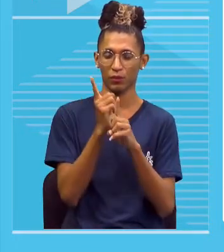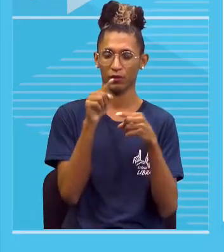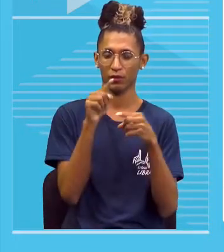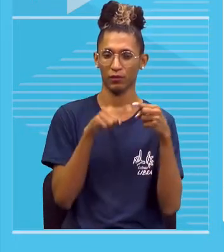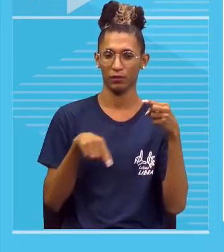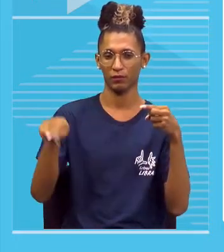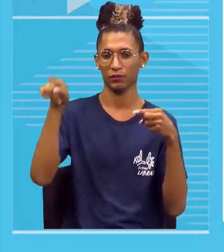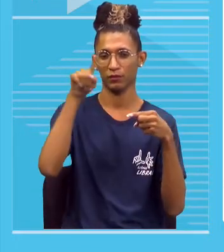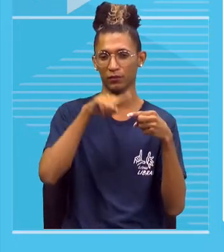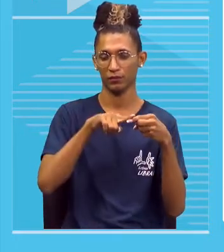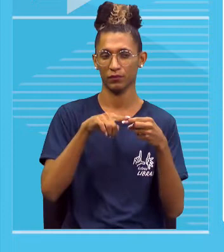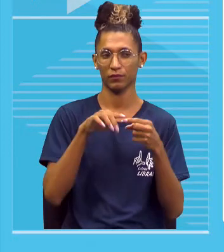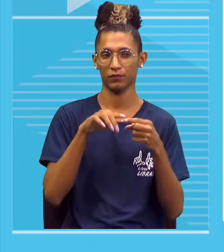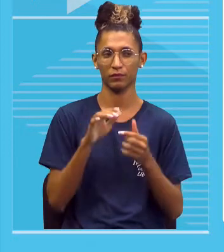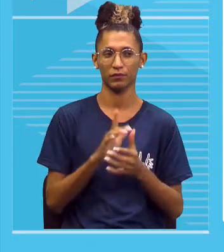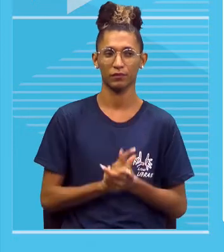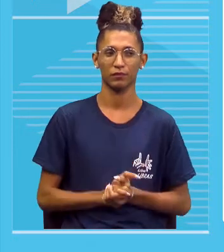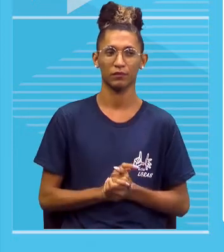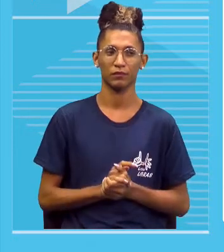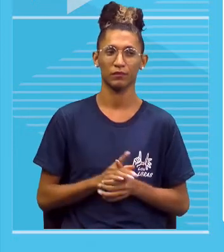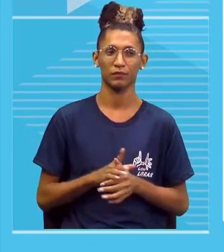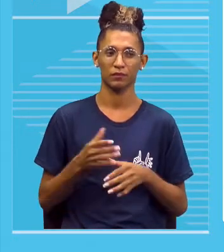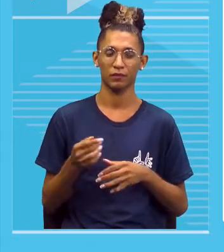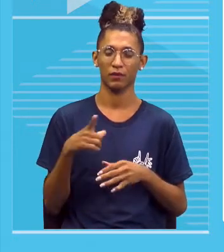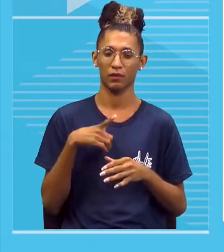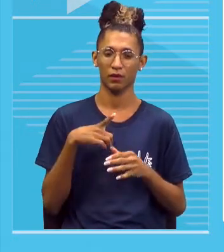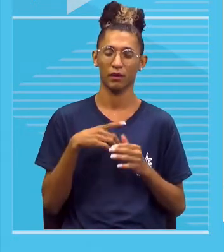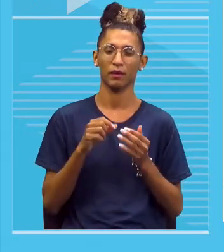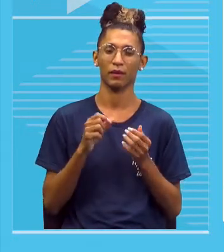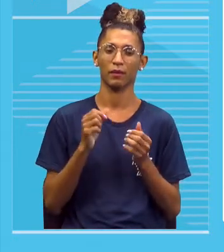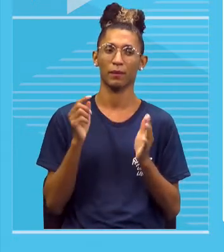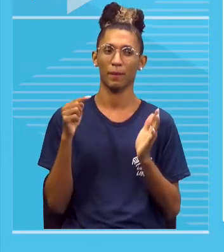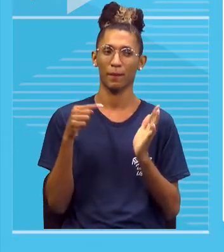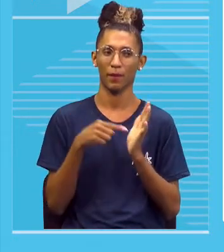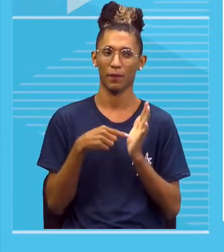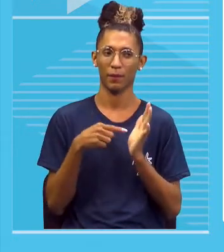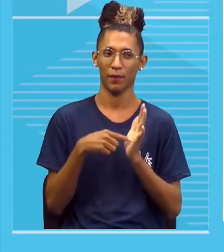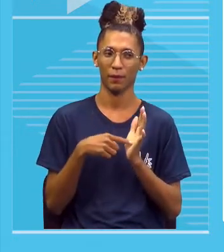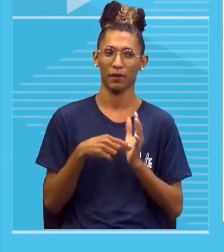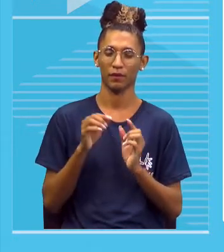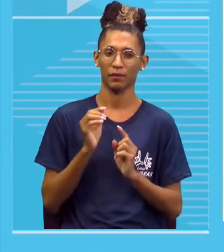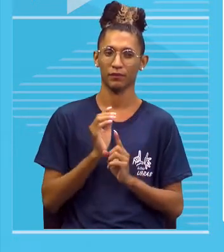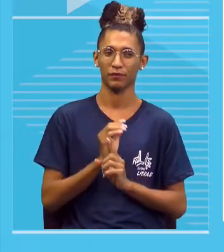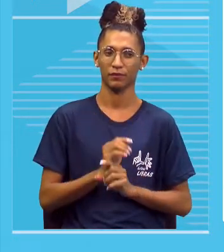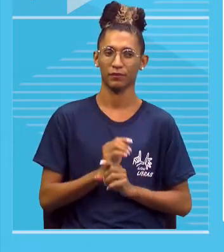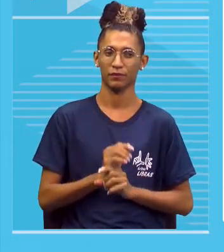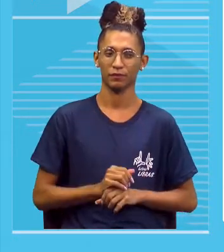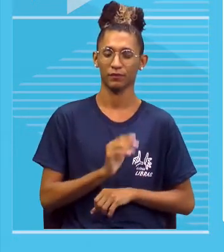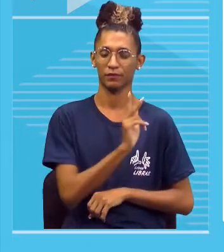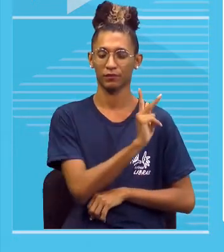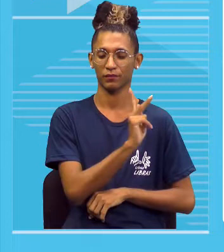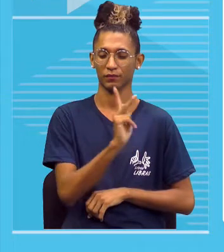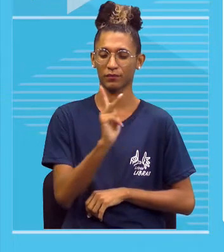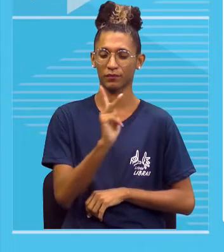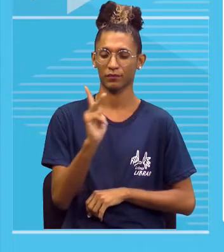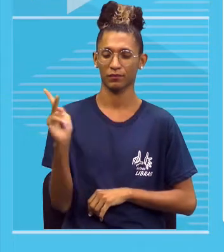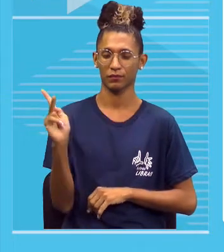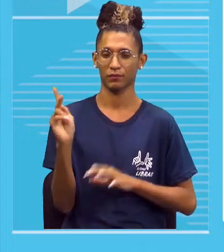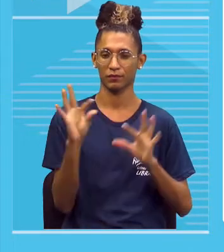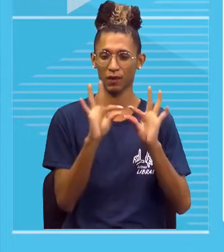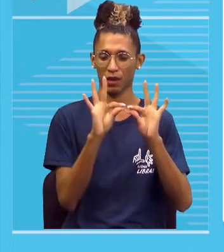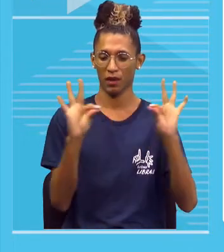E aí eu vou marcar isso na linha dos cossenos na linha horizontal né ó